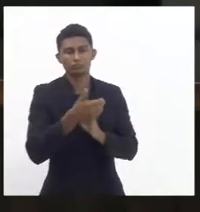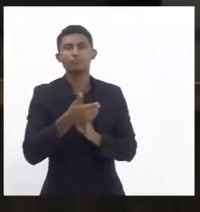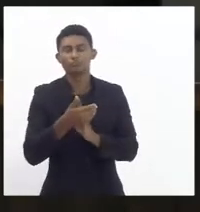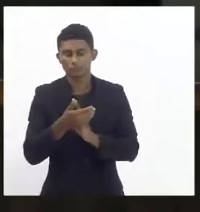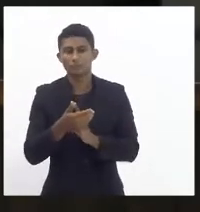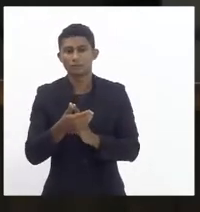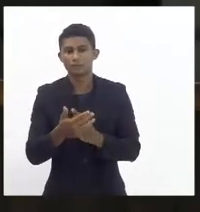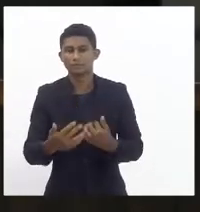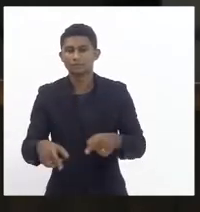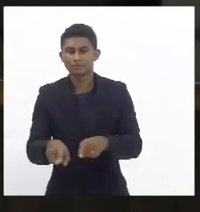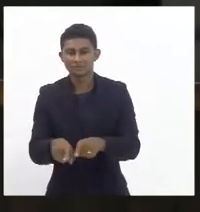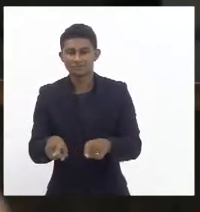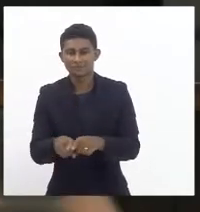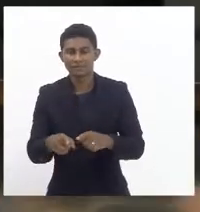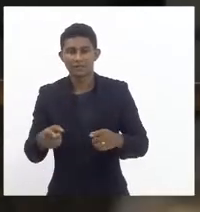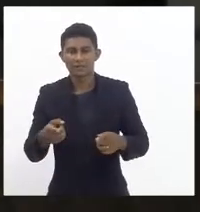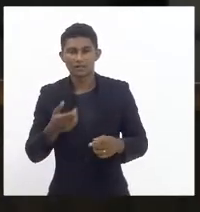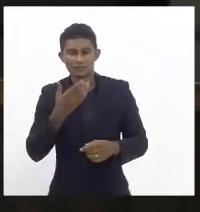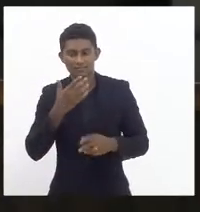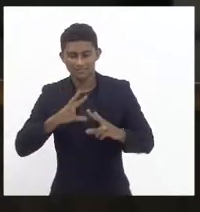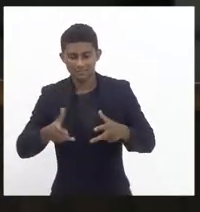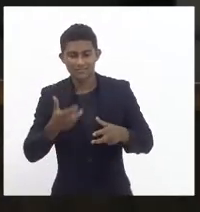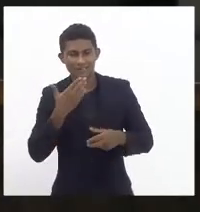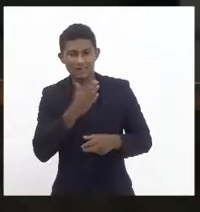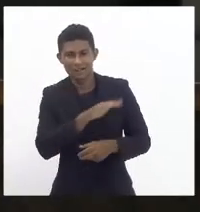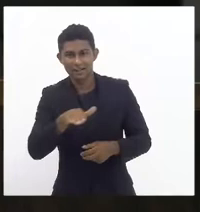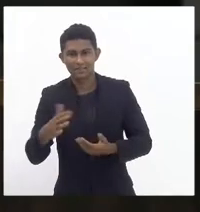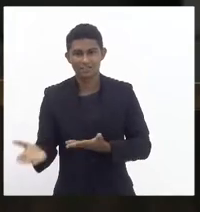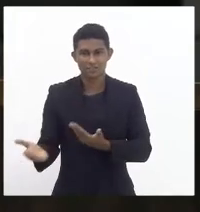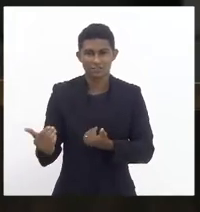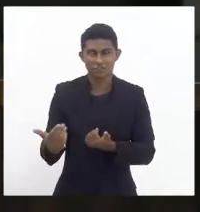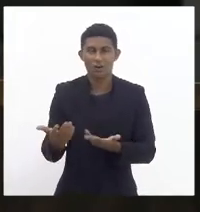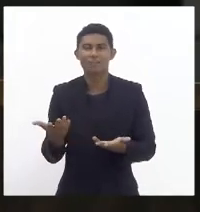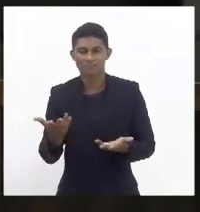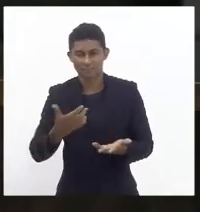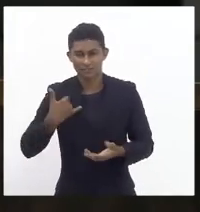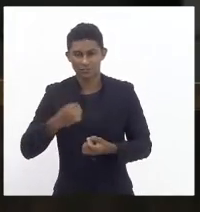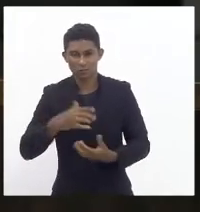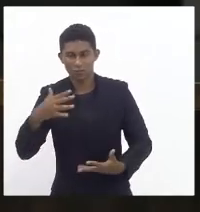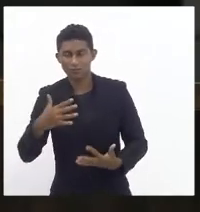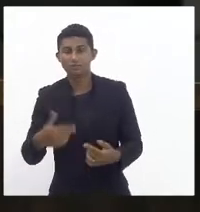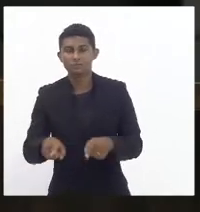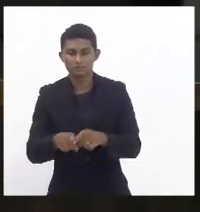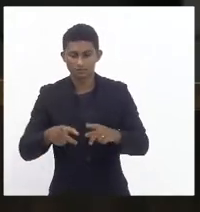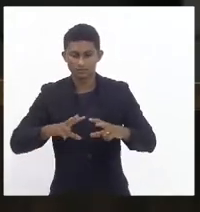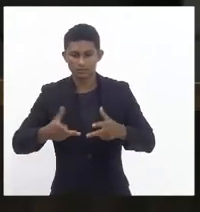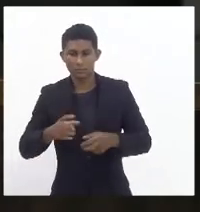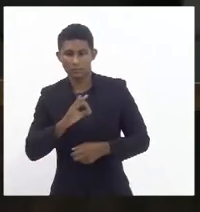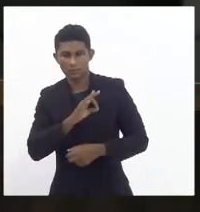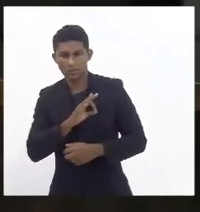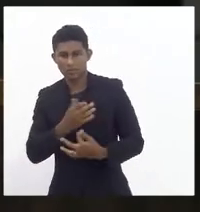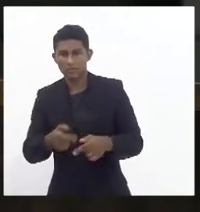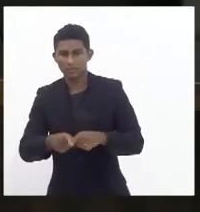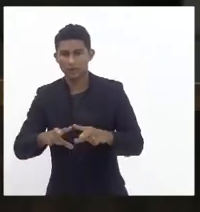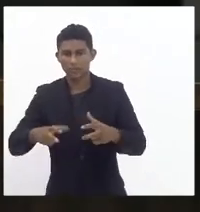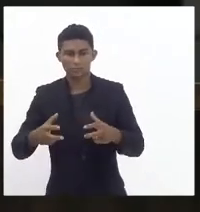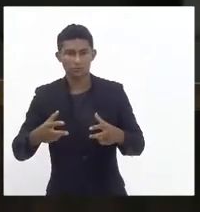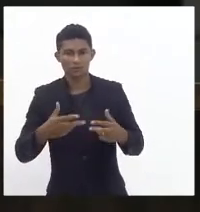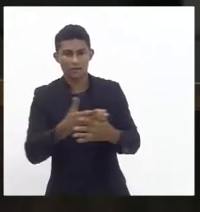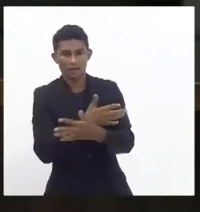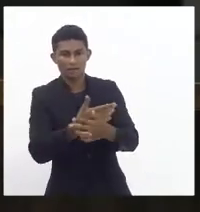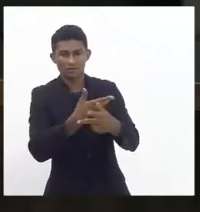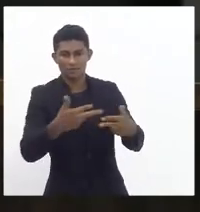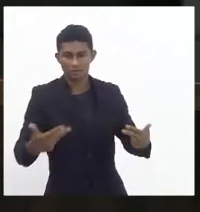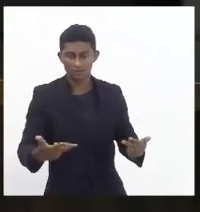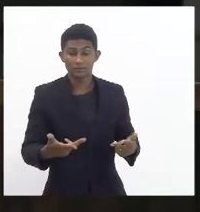a passo da criança adolescente do Idoso segurança publicação de polícia assuntos municipais e de orçamento para